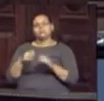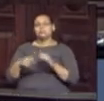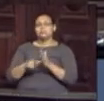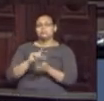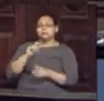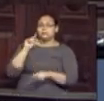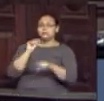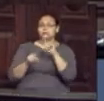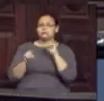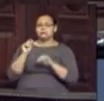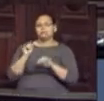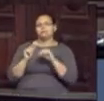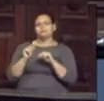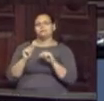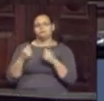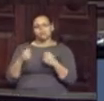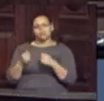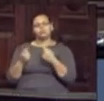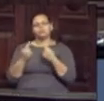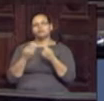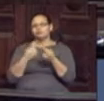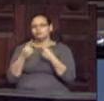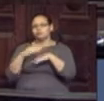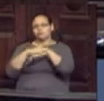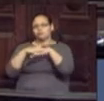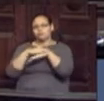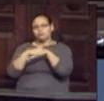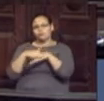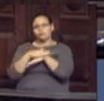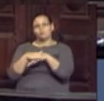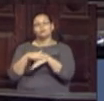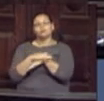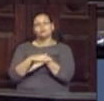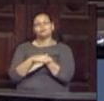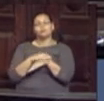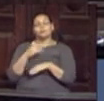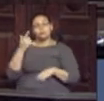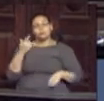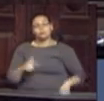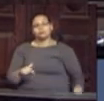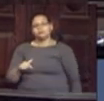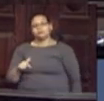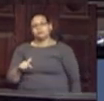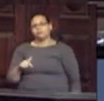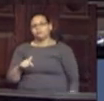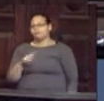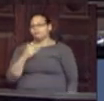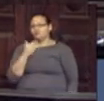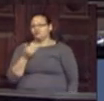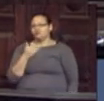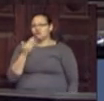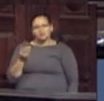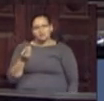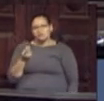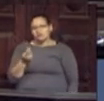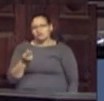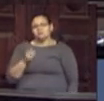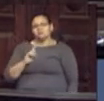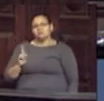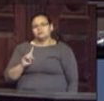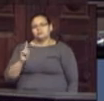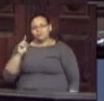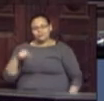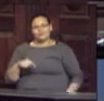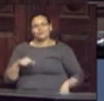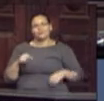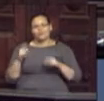ainda sem que se abra um diálogo com as comunidades escolares afetadas. E mais, não adianta dizer, mas vai ser atendido ali, um